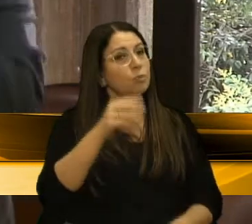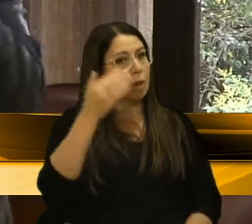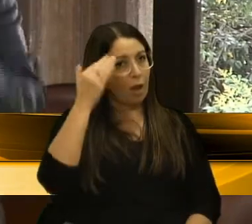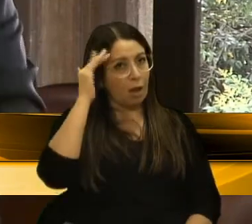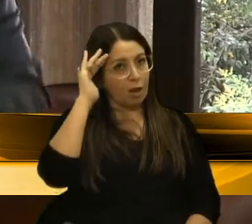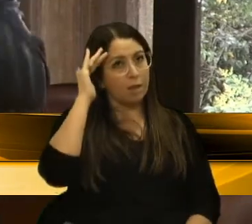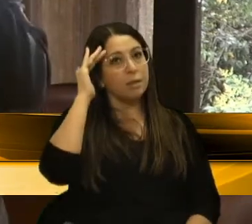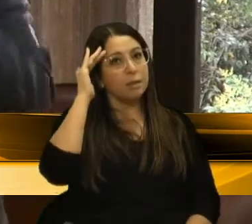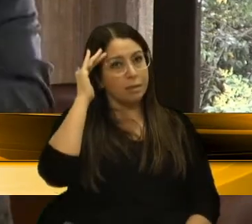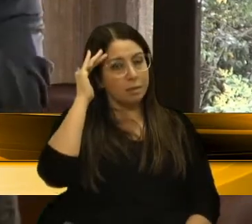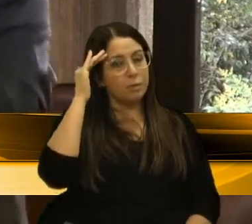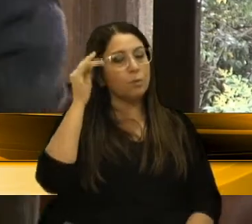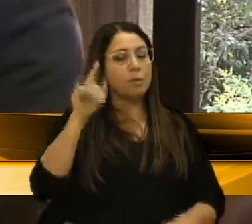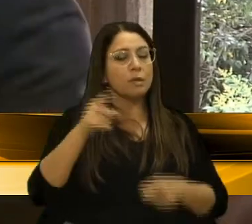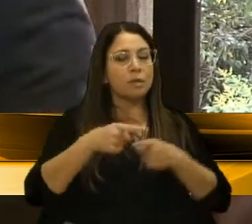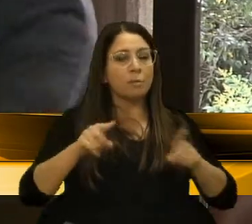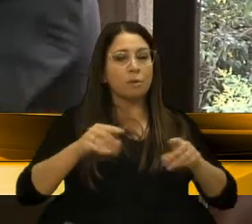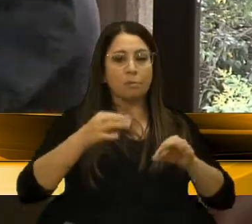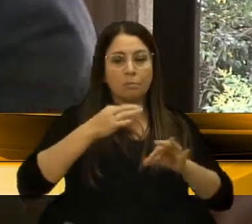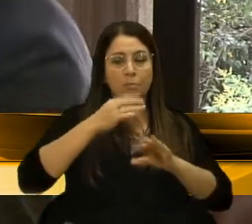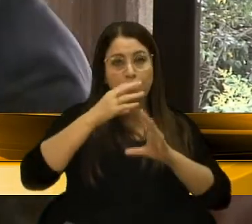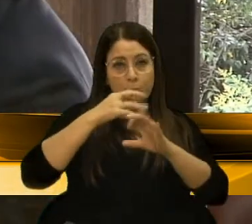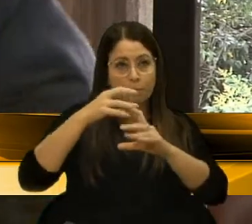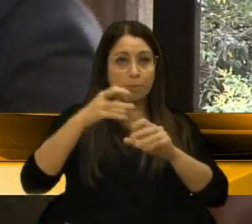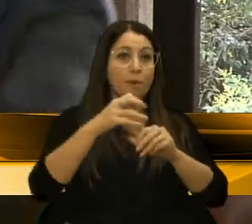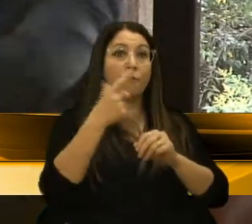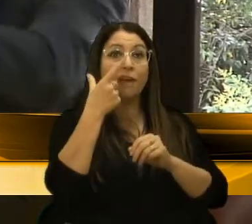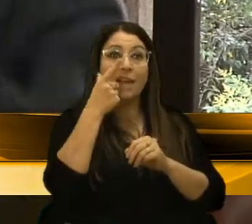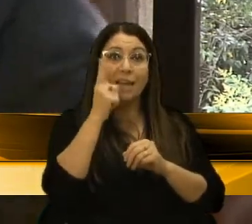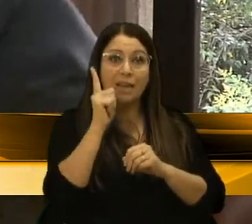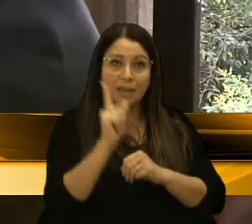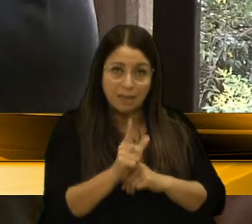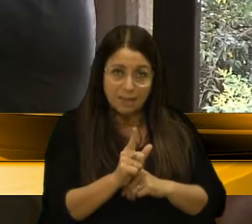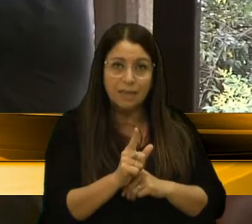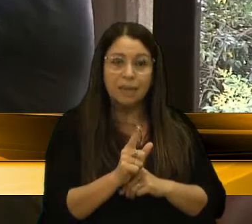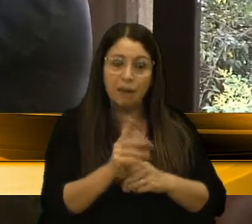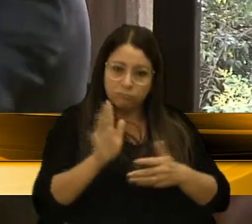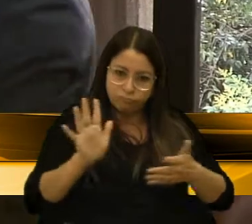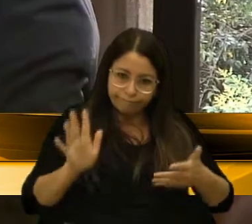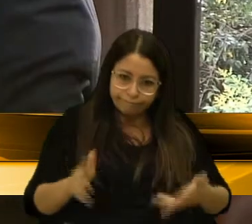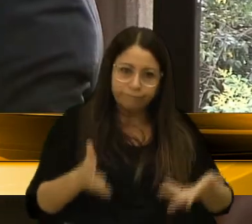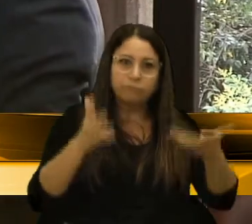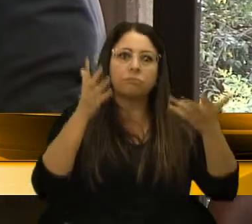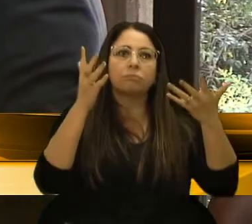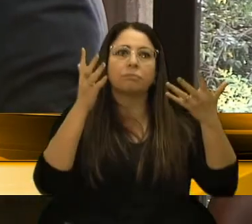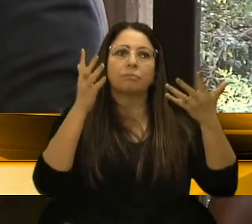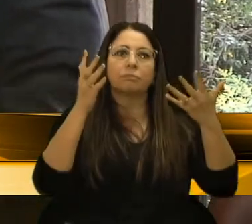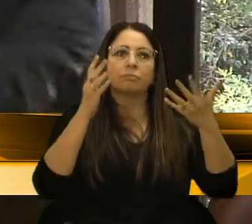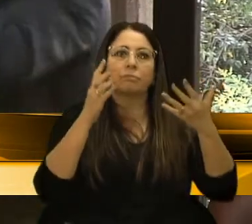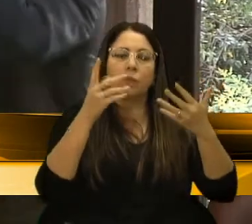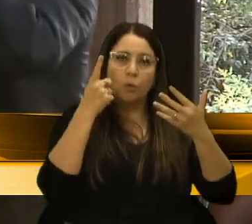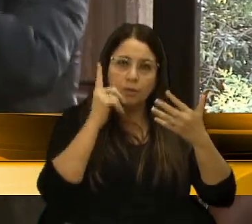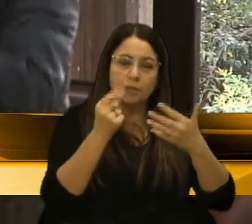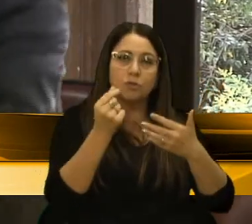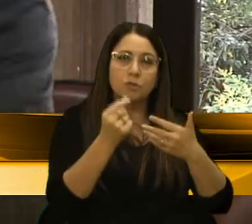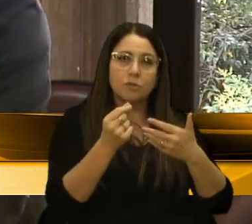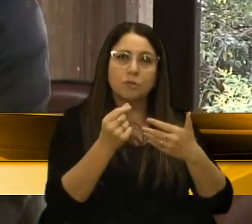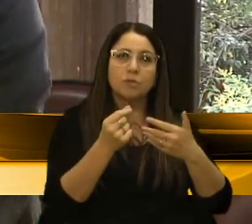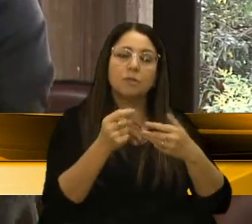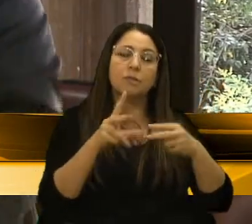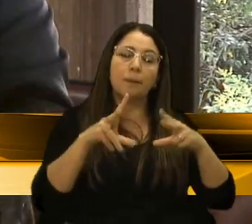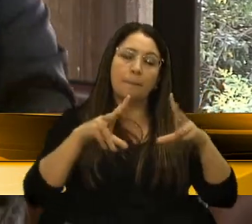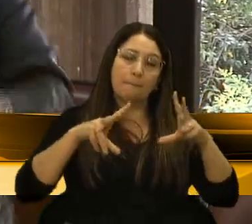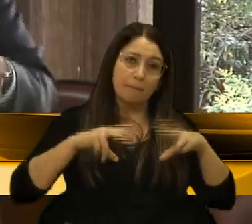que a Orquestra Municipal de Sopros vai ganhar um fôlego, se assim podemos dizer. E de maneira